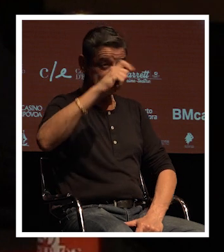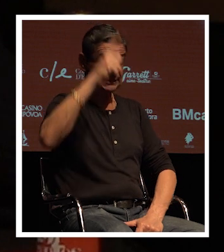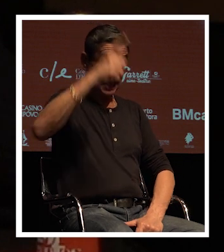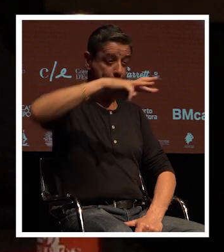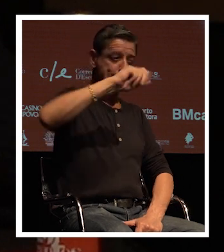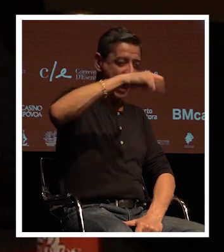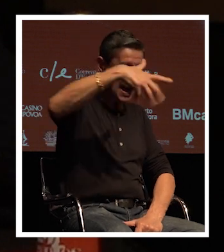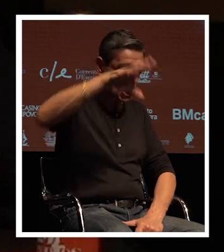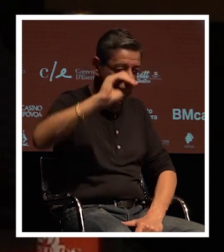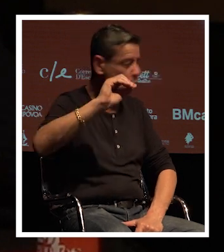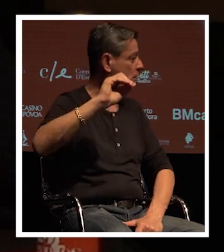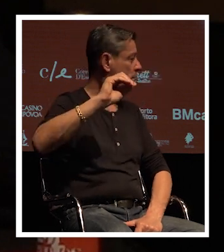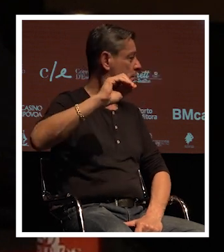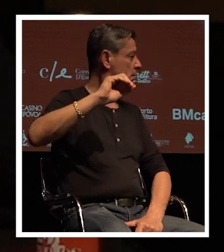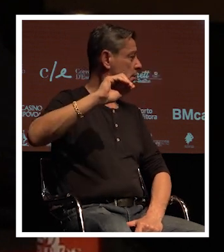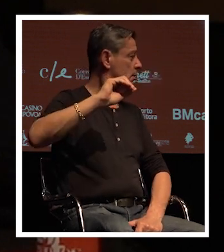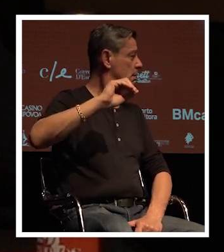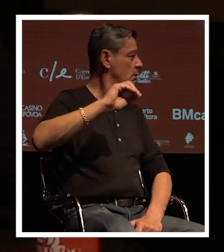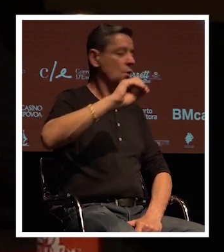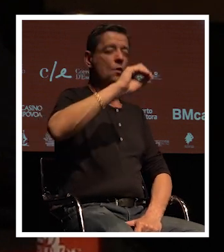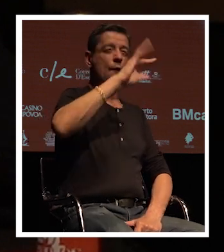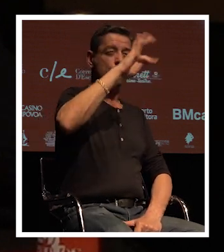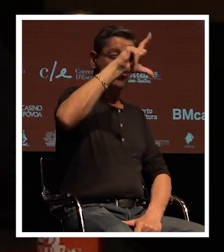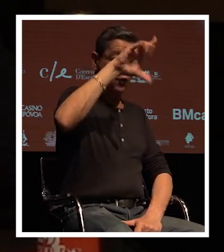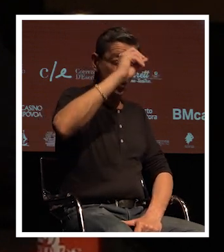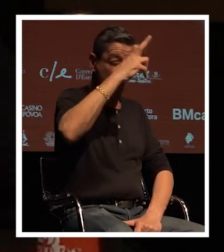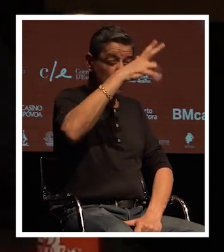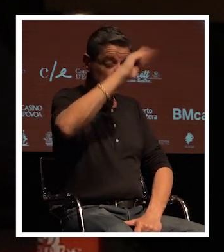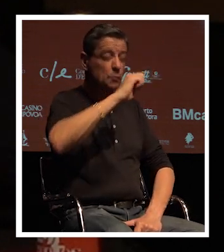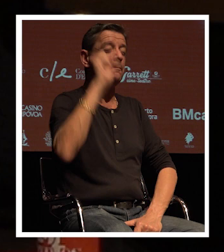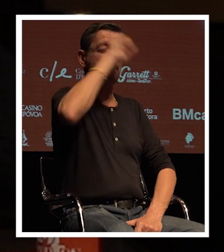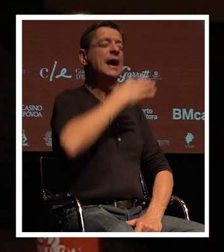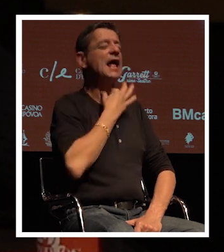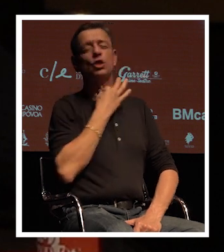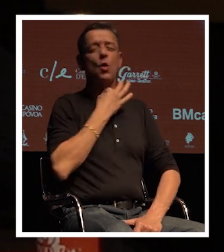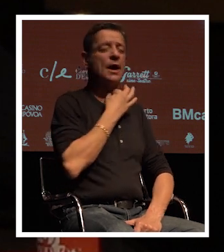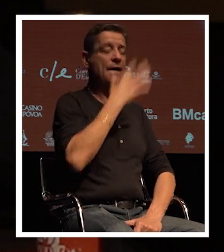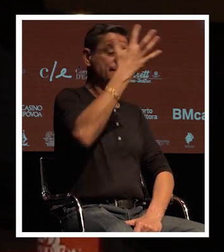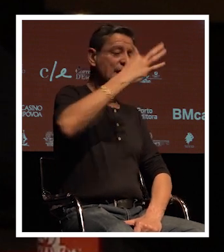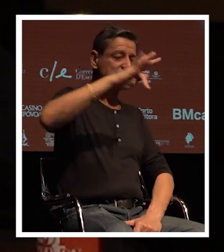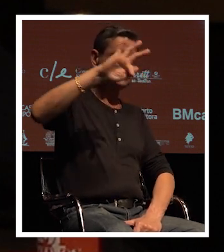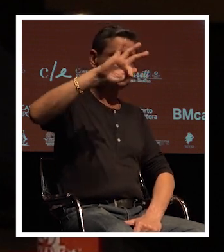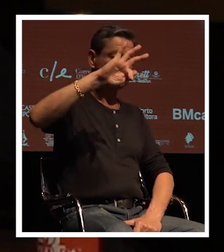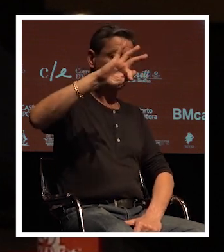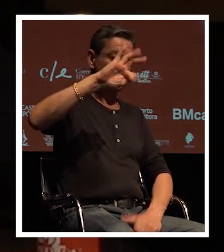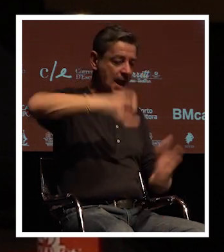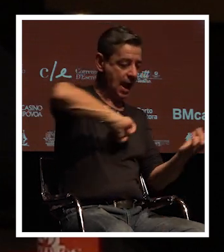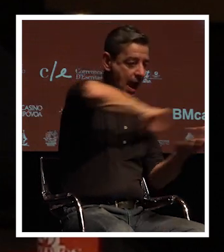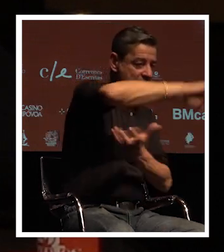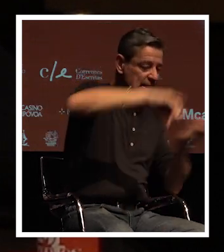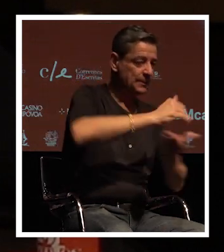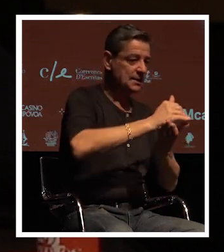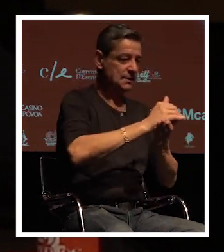eh também algumas vezes o Tino flores e uma cantora francesa muito Grand ativista chamada